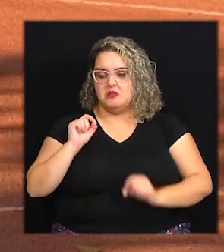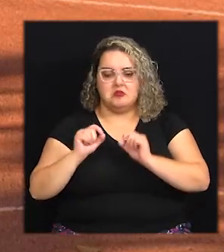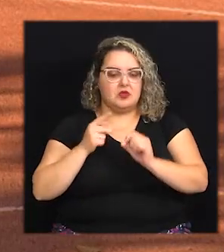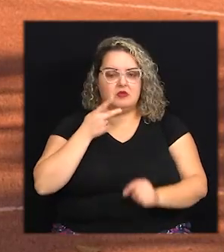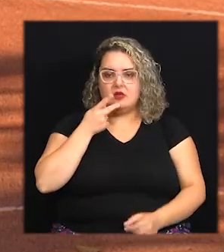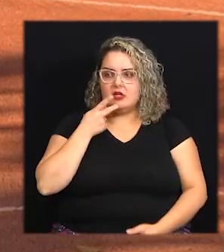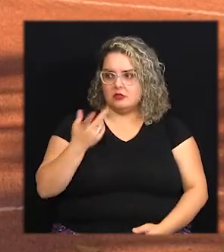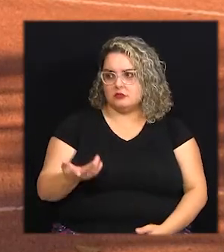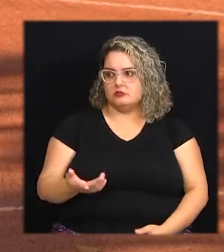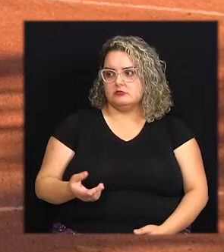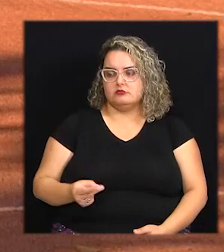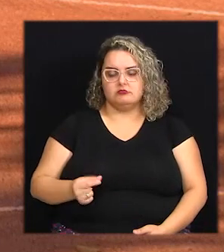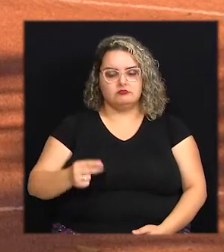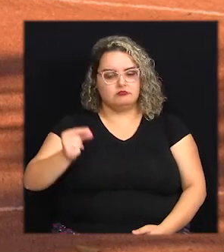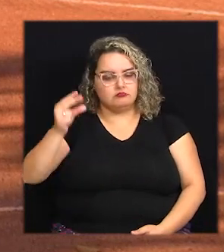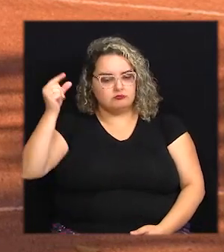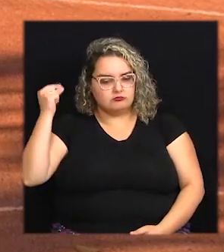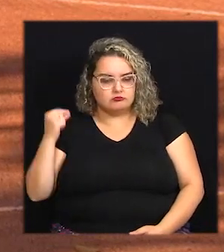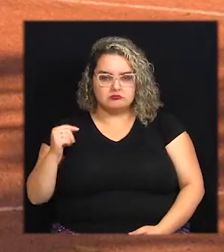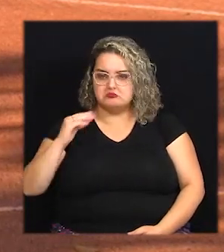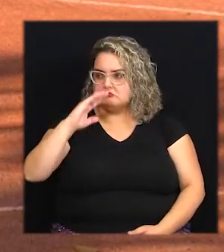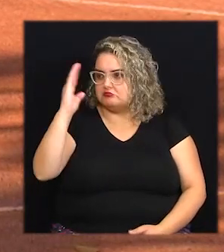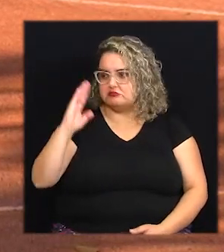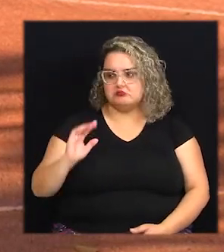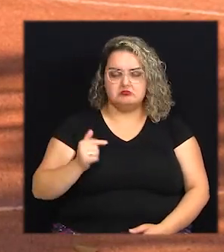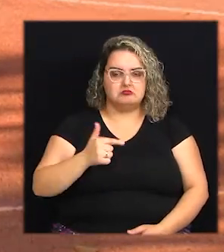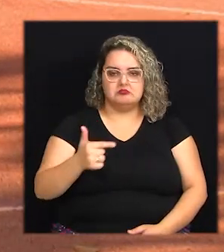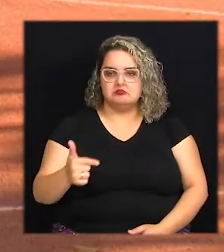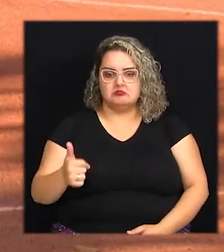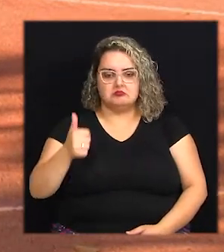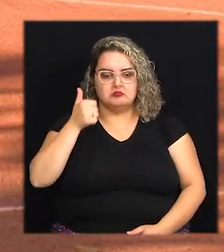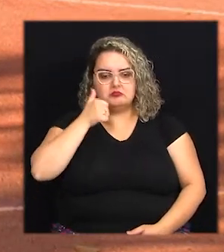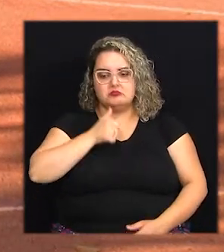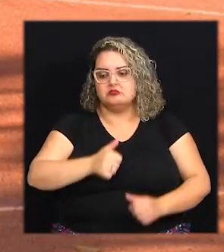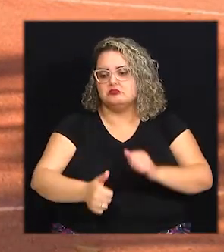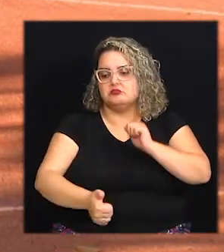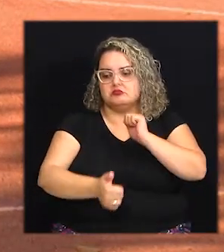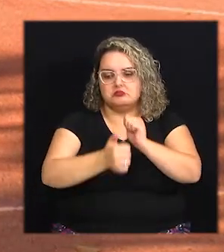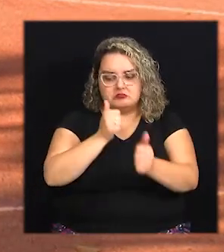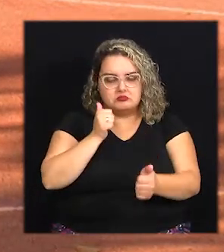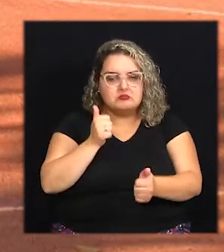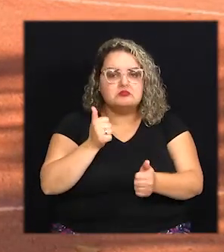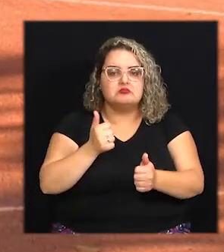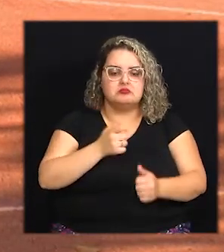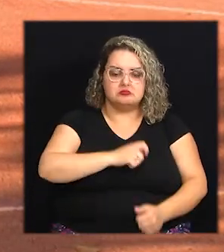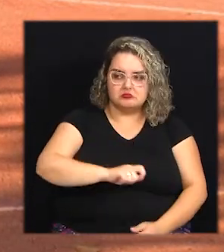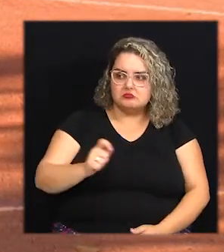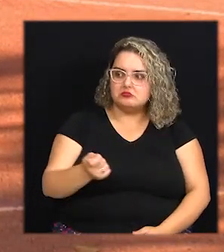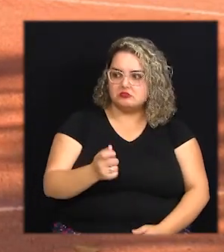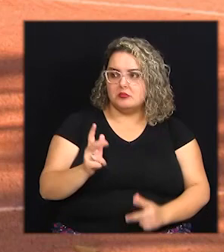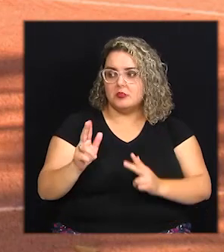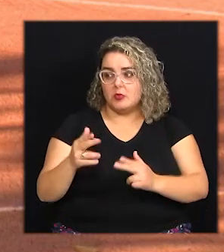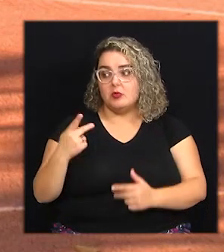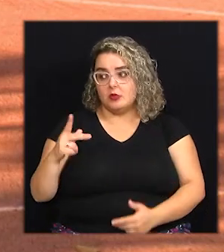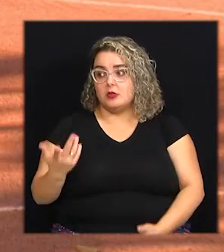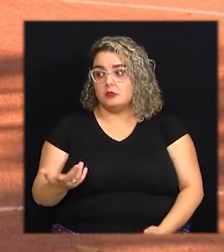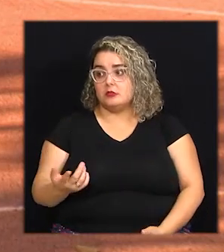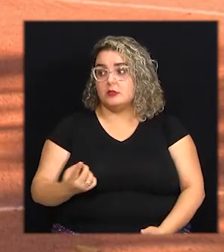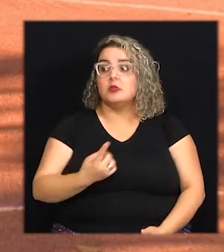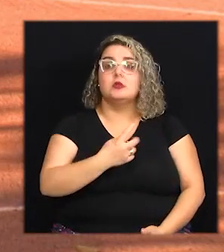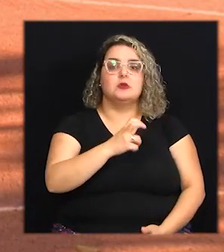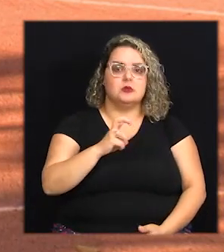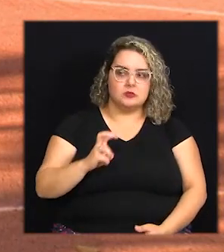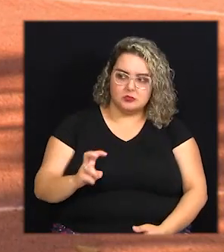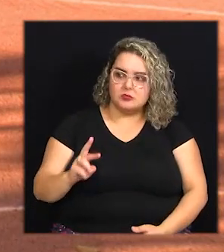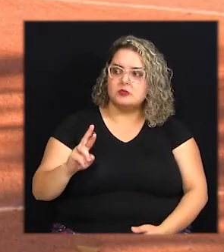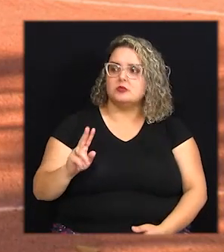o que falar. E fazia tempo que o Brasil não tinha uma jogadora no tênis feminino que ia tão bem quanto ela está indo agora, né?